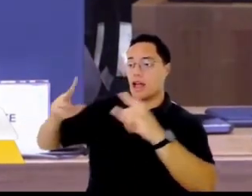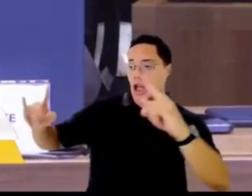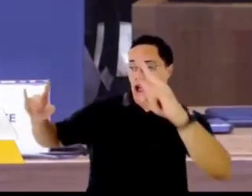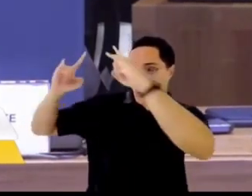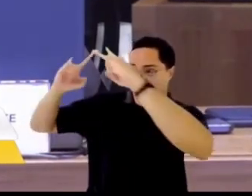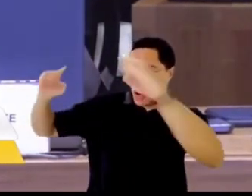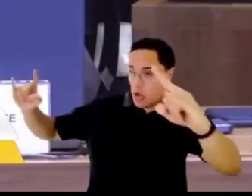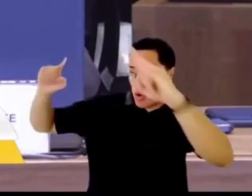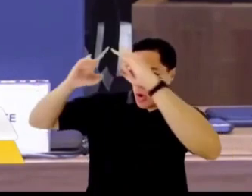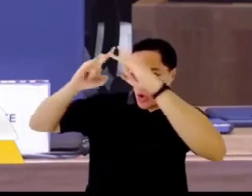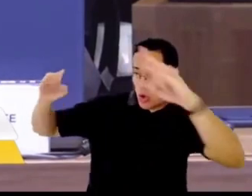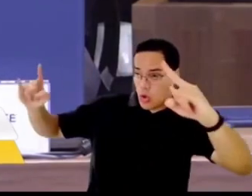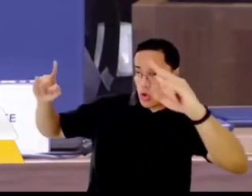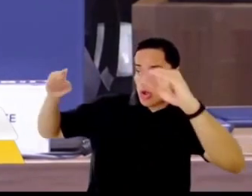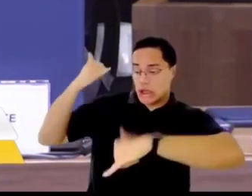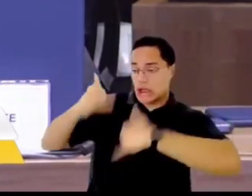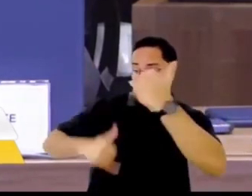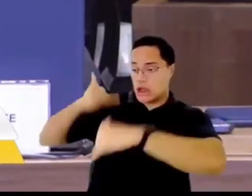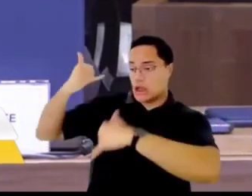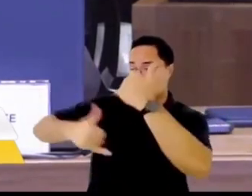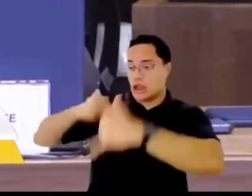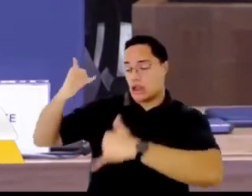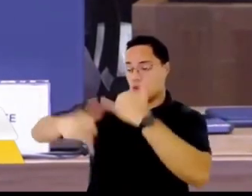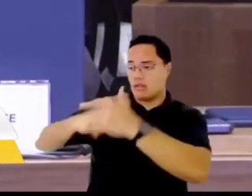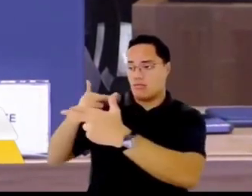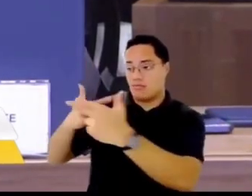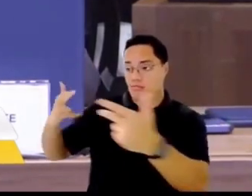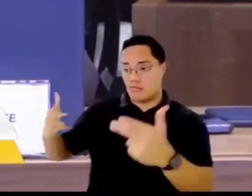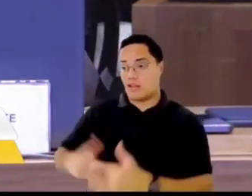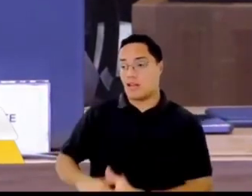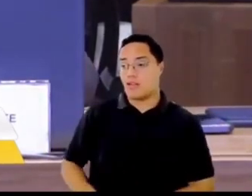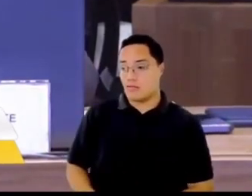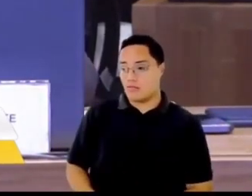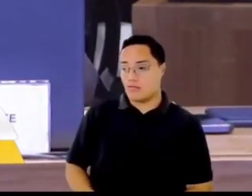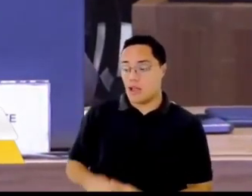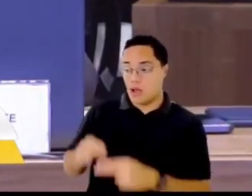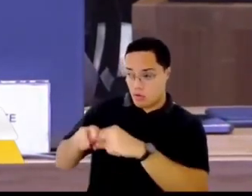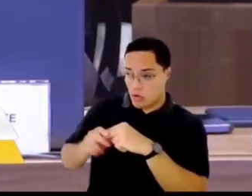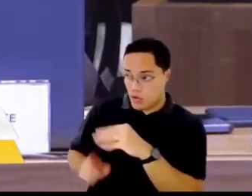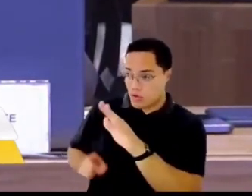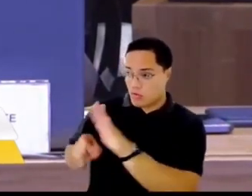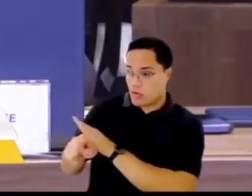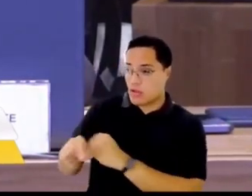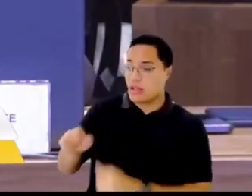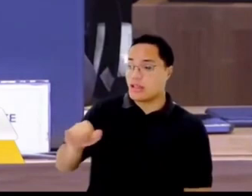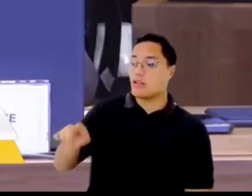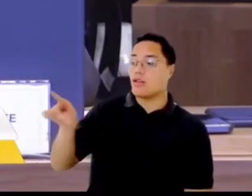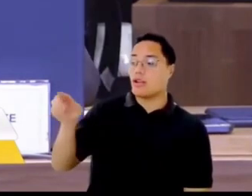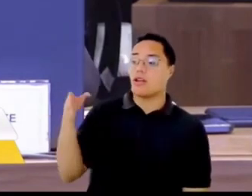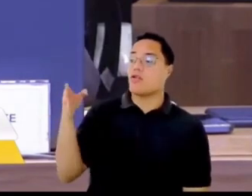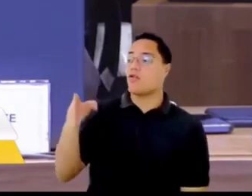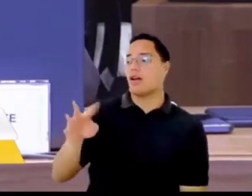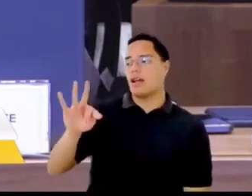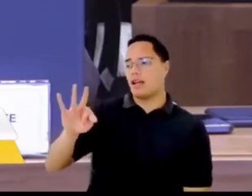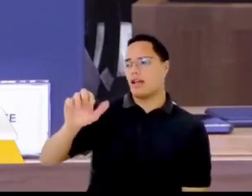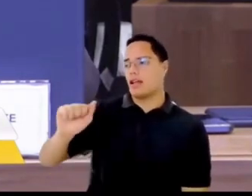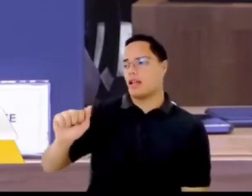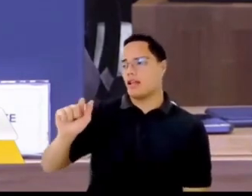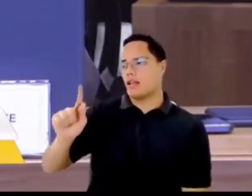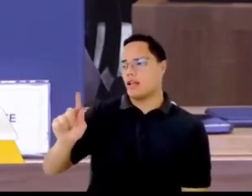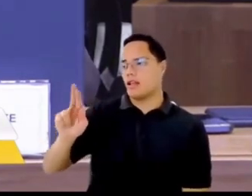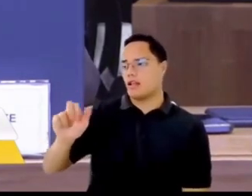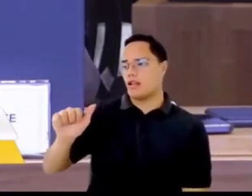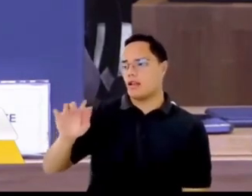subestação de Furnas. Por isso que eu perguntei para os senhores se tinham ido a Taguatinga Sul, porque lá estão